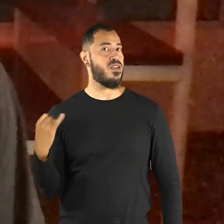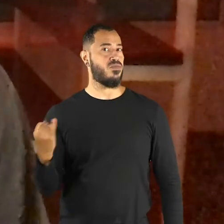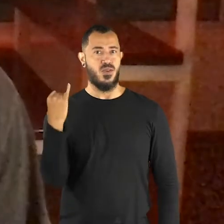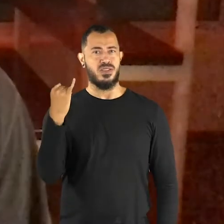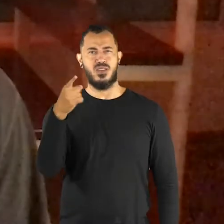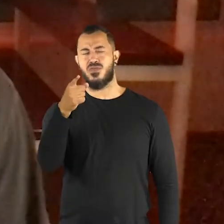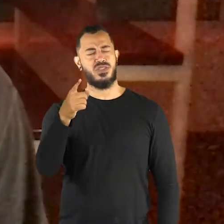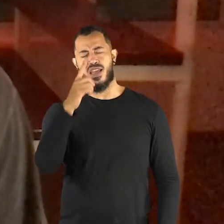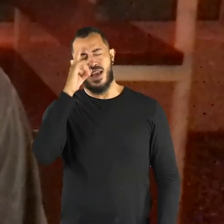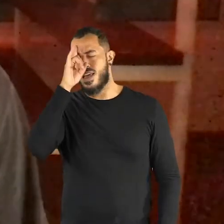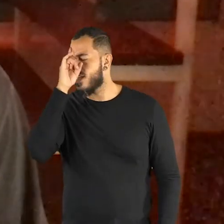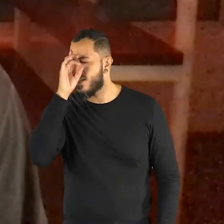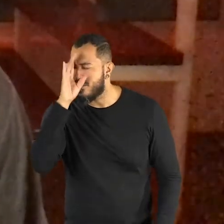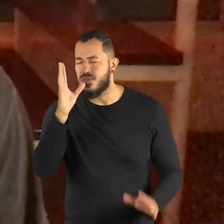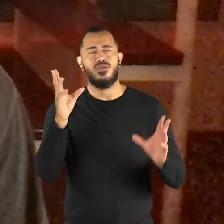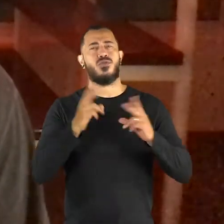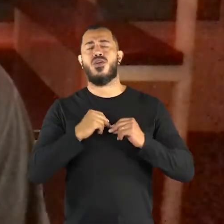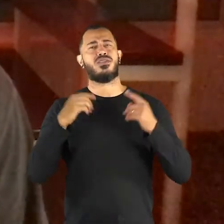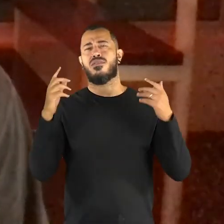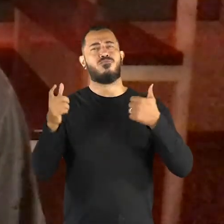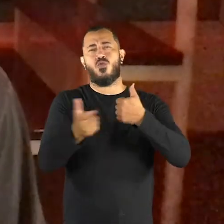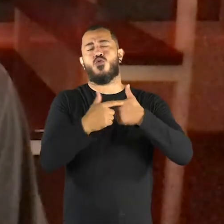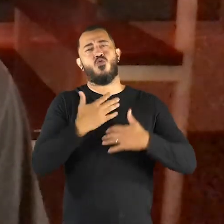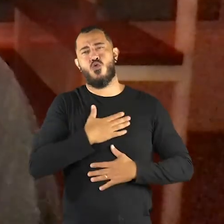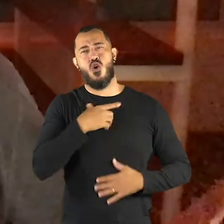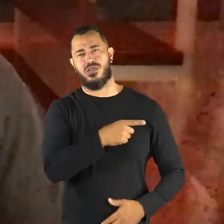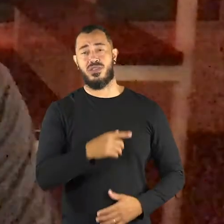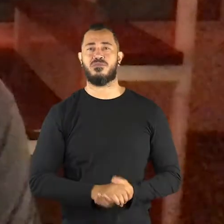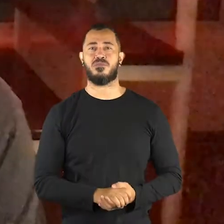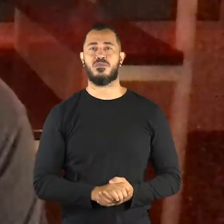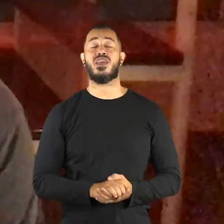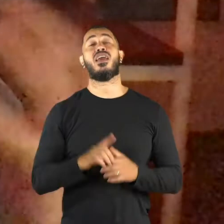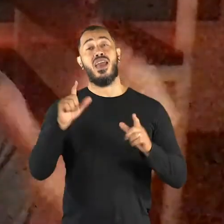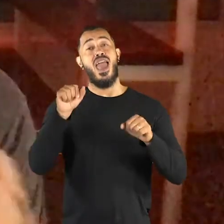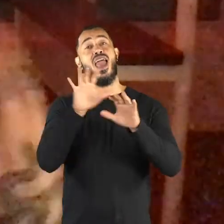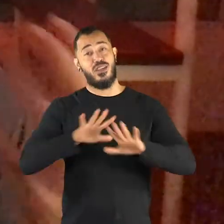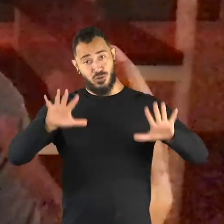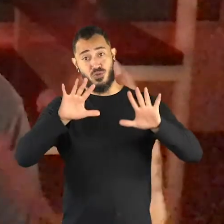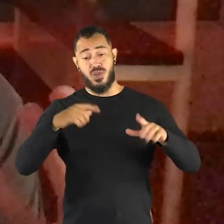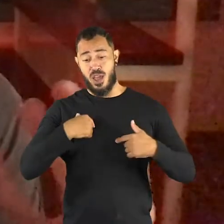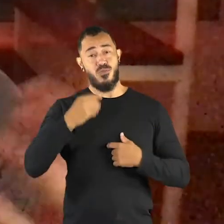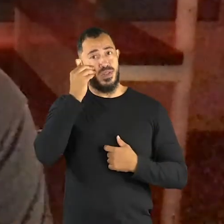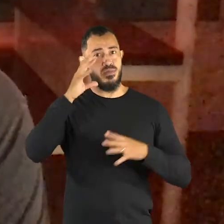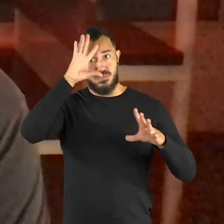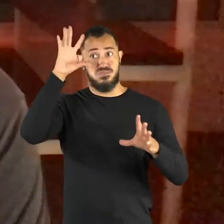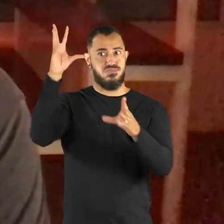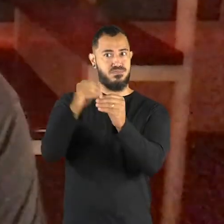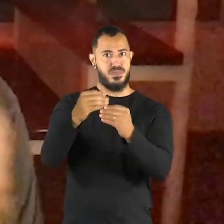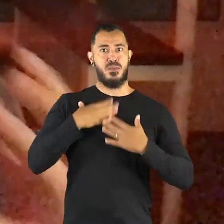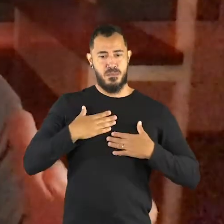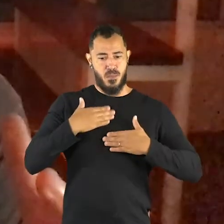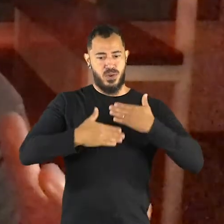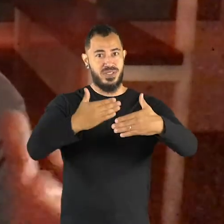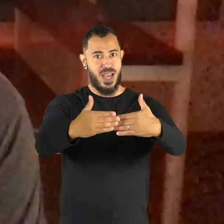não deixe de curti-lo, porque é muito interessante. E é isso, pessoal. Eu acho que eu falei um pouco aqui sobre o meu processo. Espero